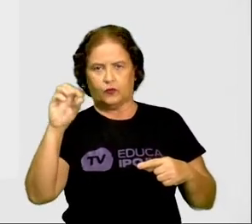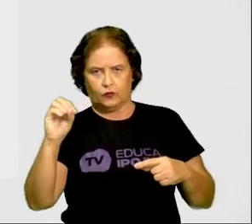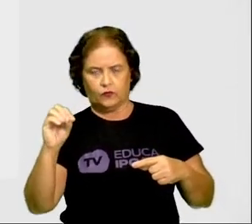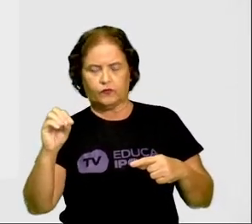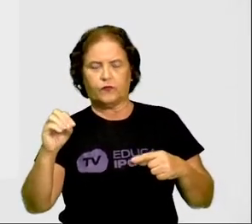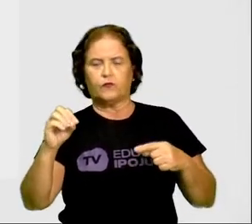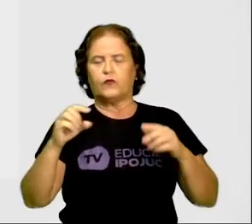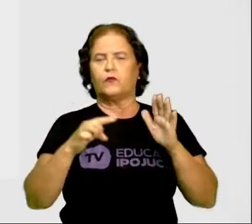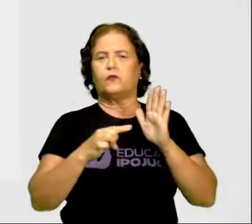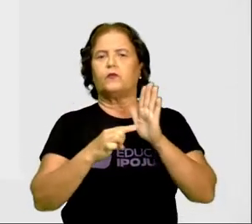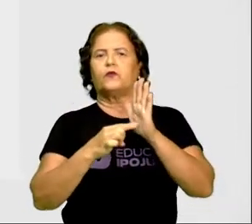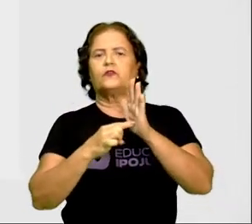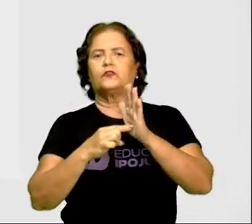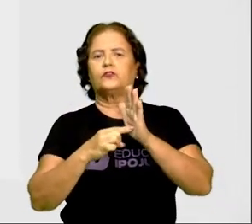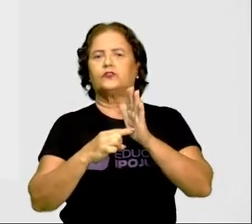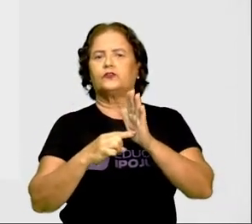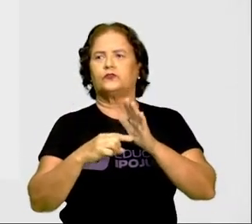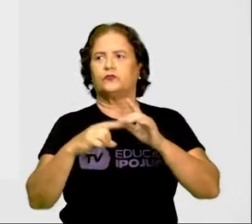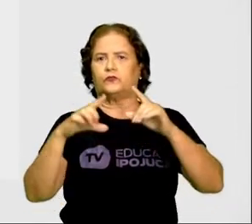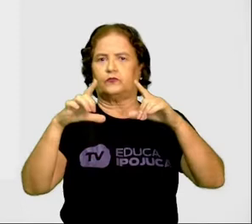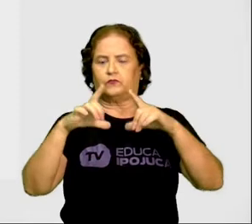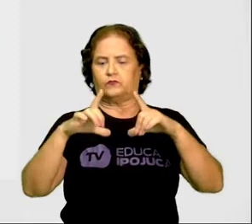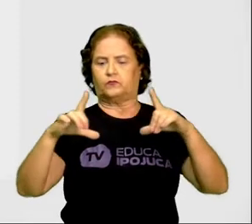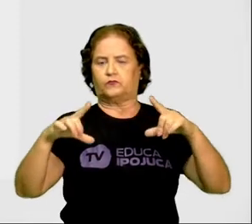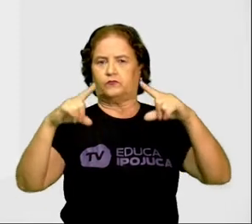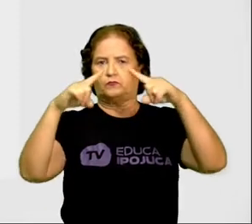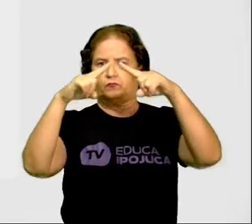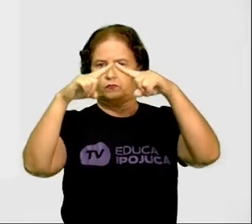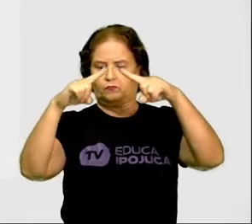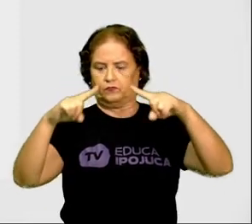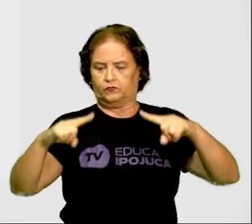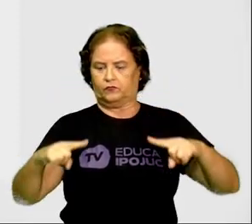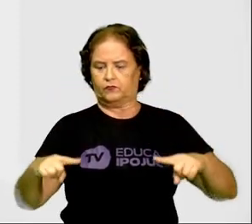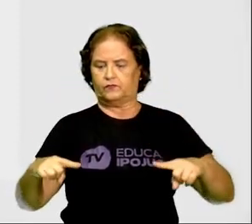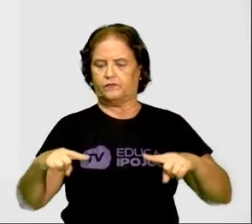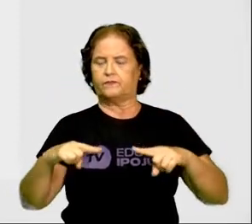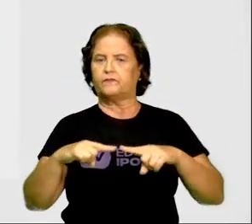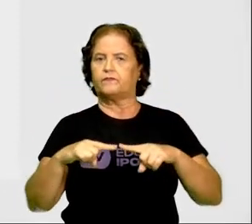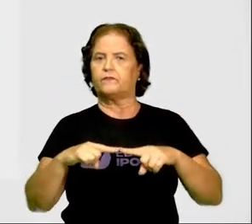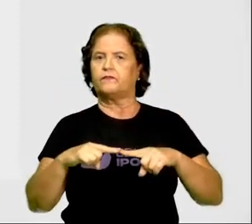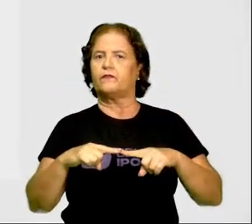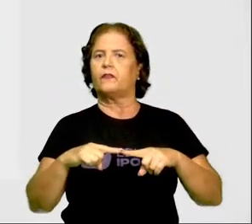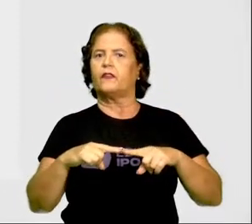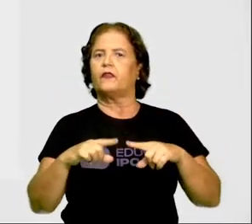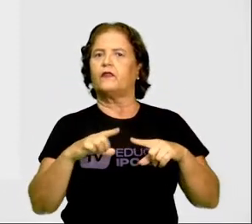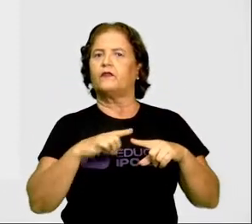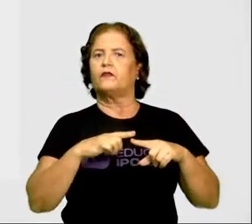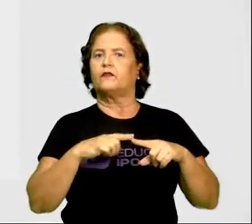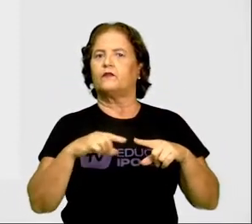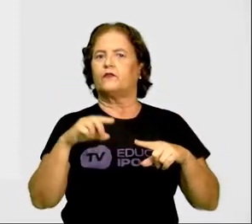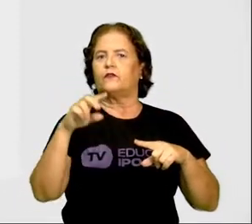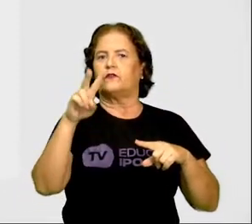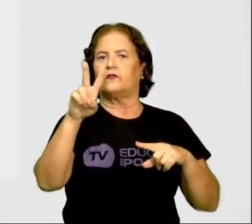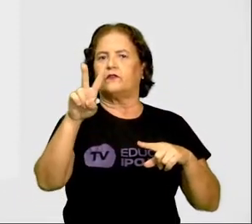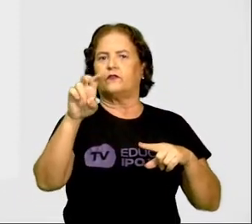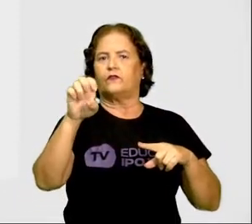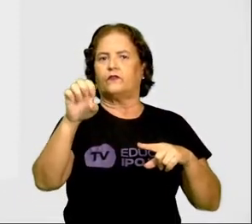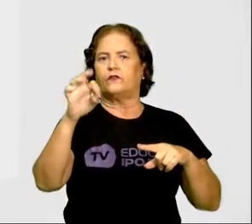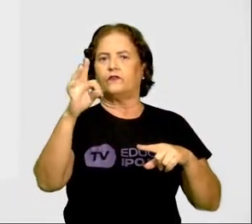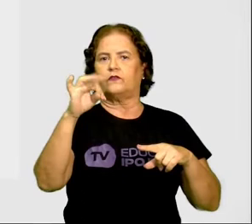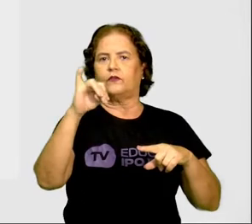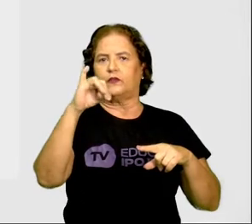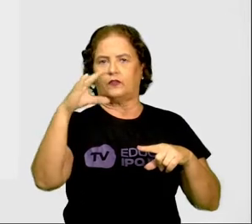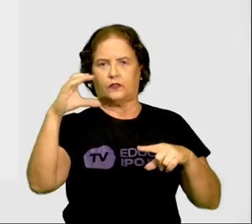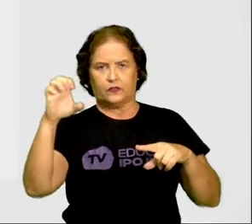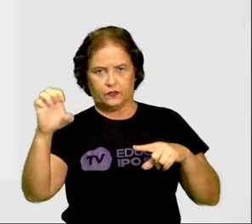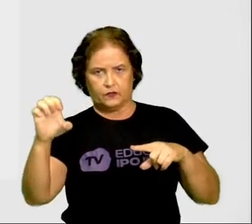figura. E aí olha só a nossa imagem do triângulo, que é apresentando o que são vértices, lados